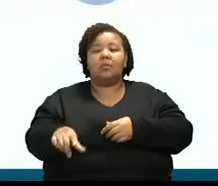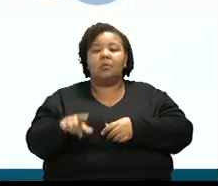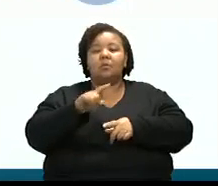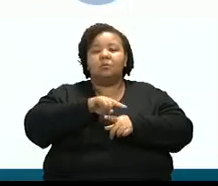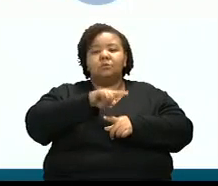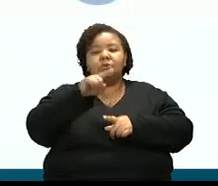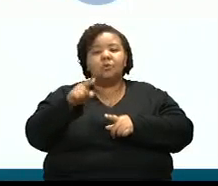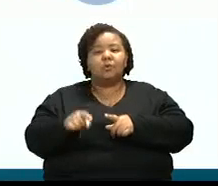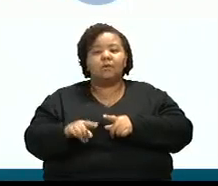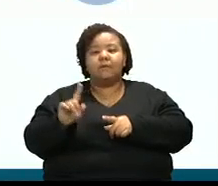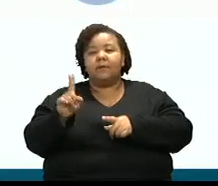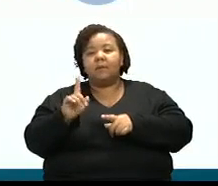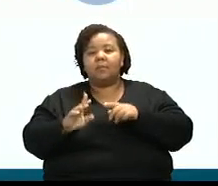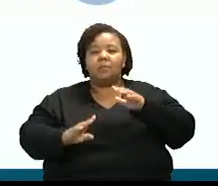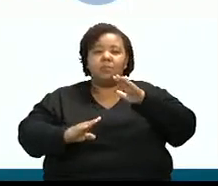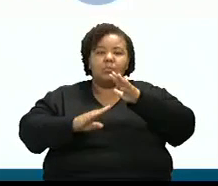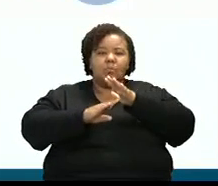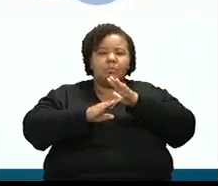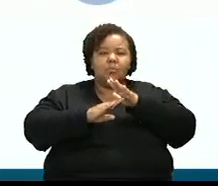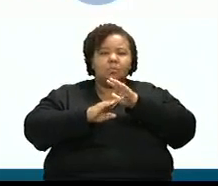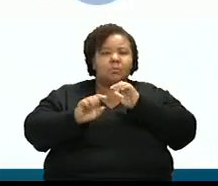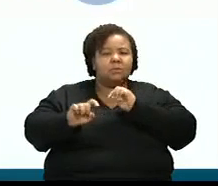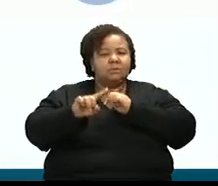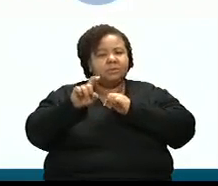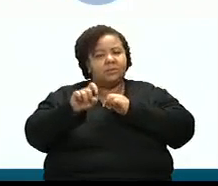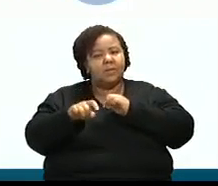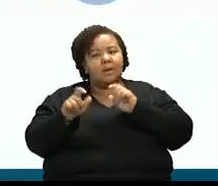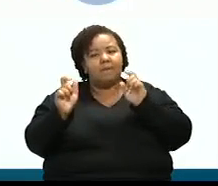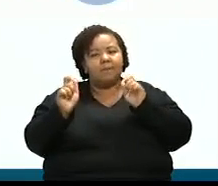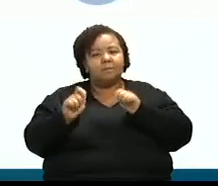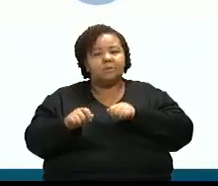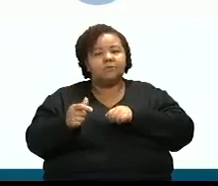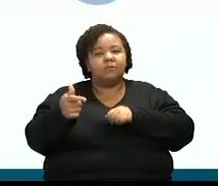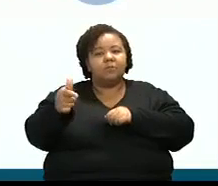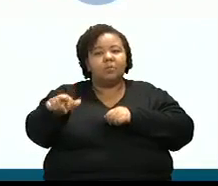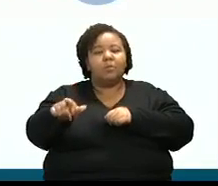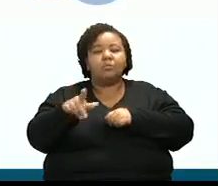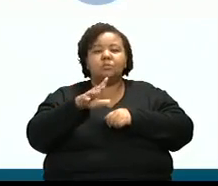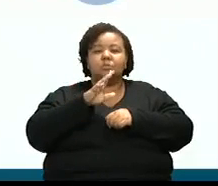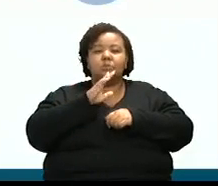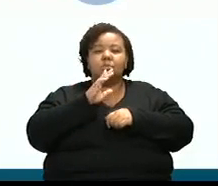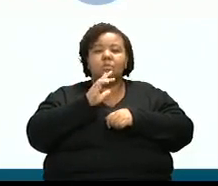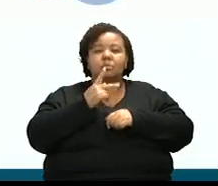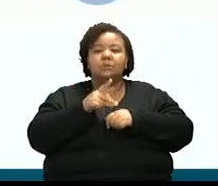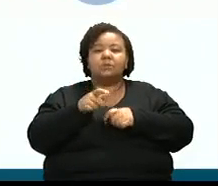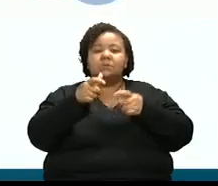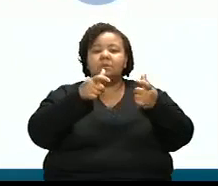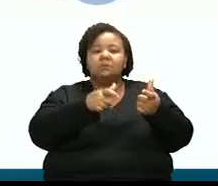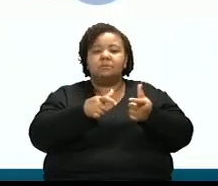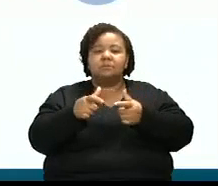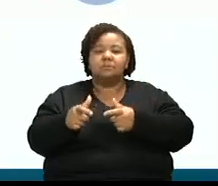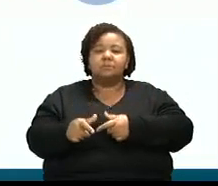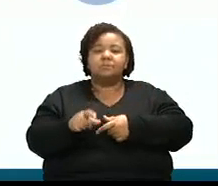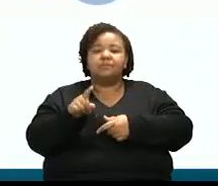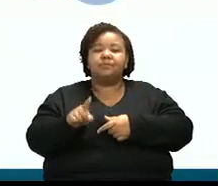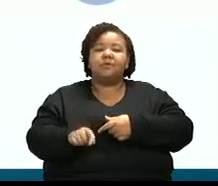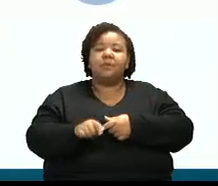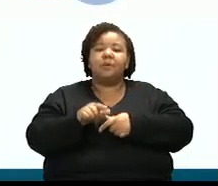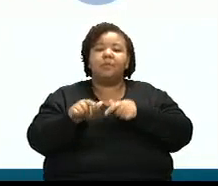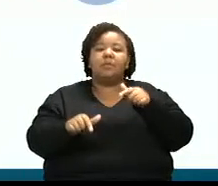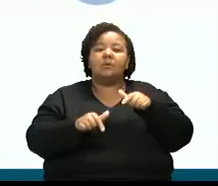de intervalos? Então, será que é possível esse outro domínio, essa outra região de integração? Qual que é o